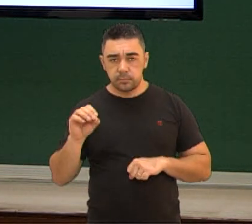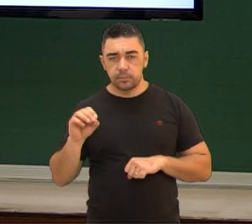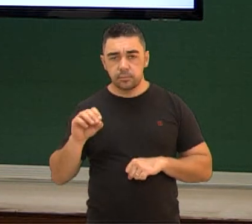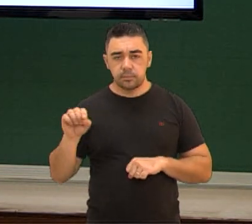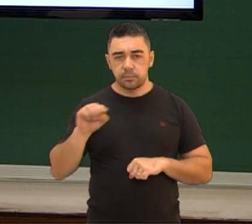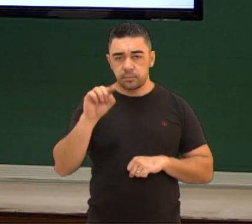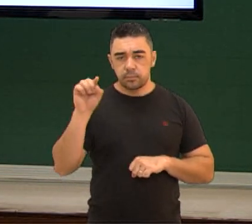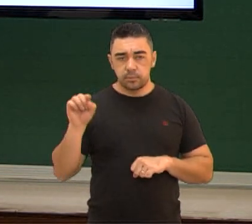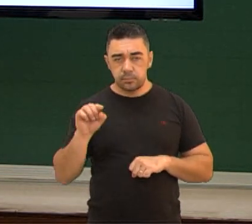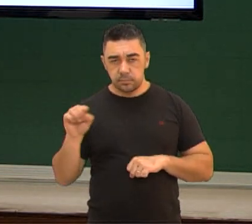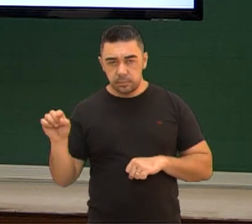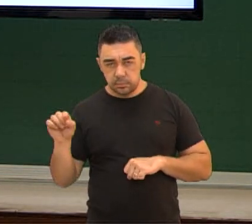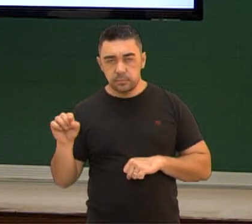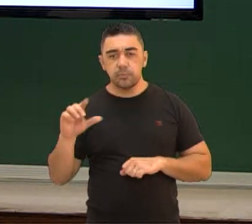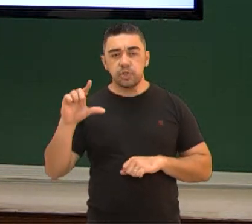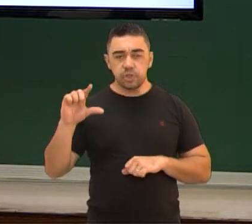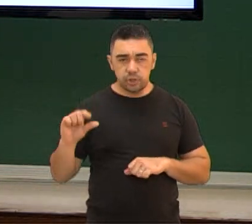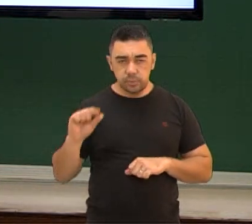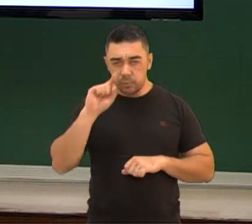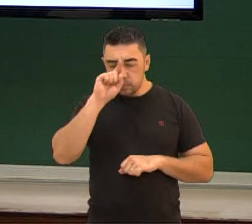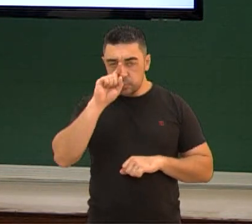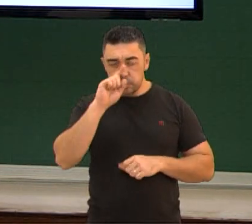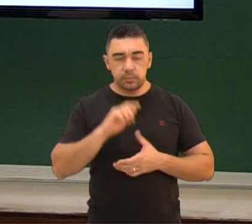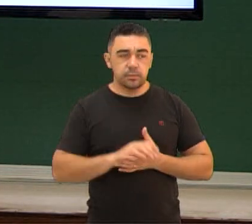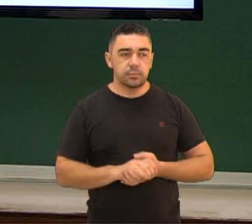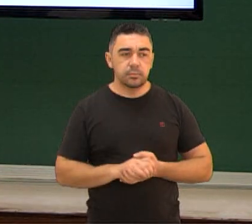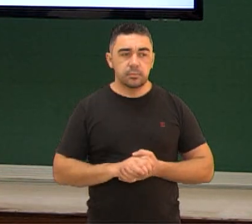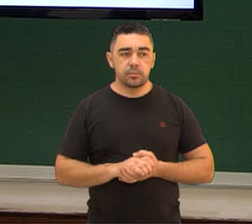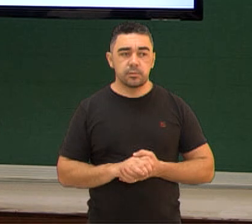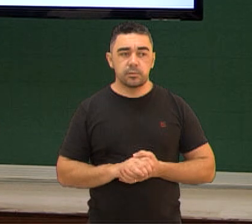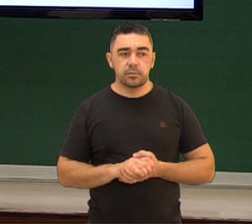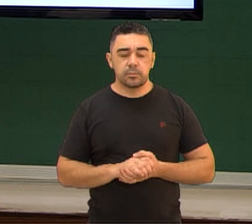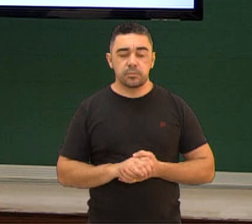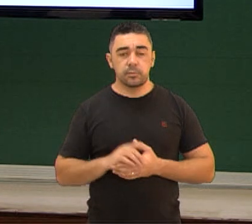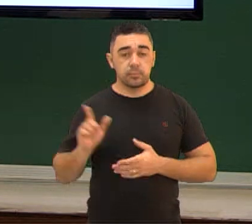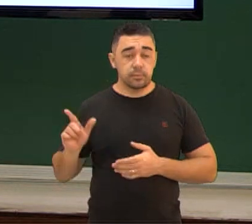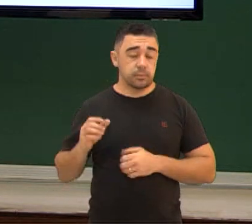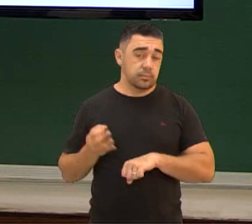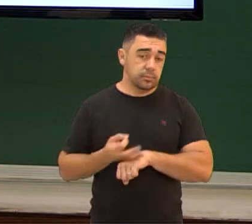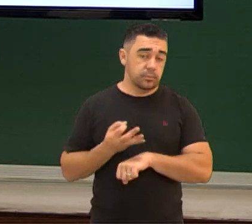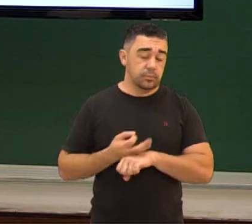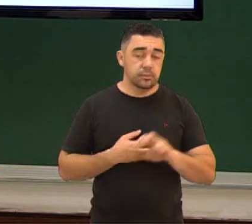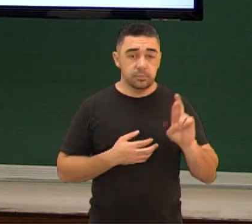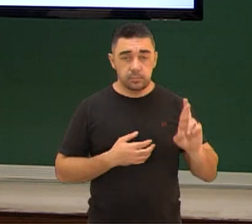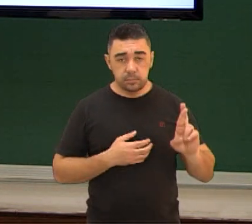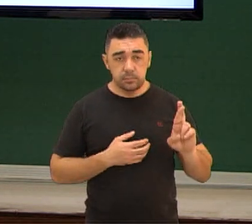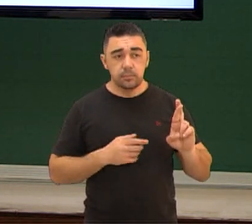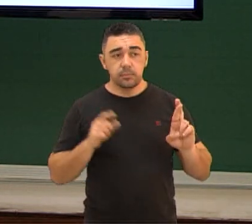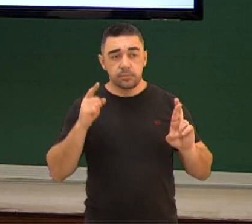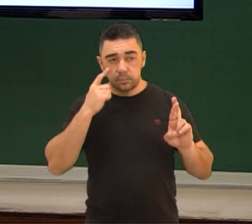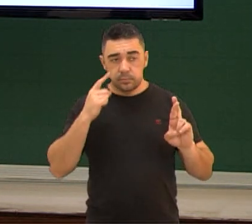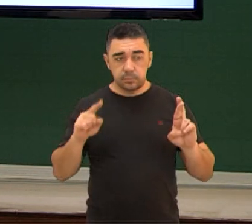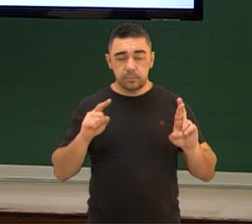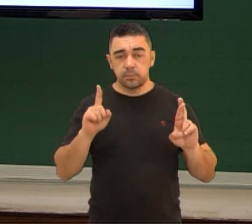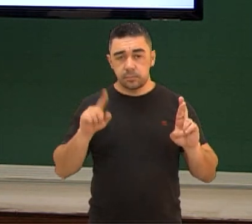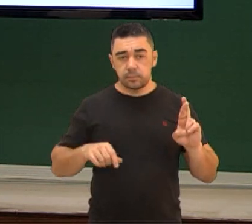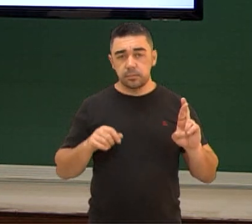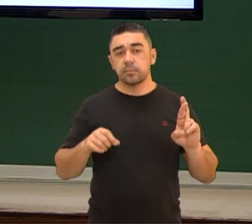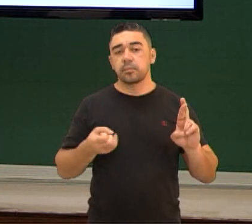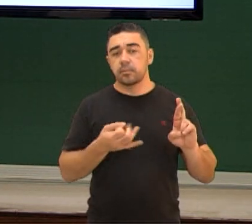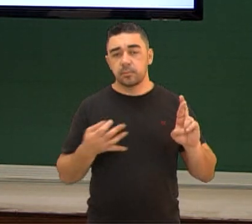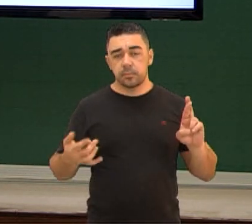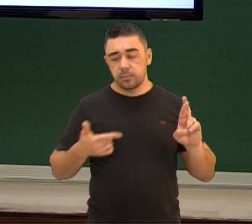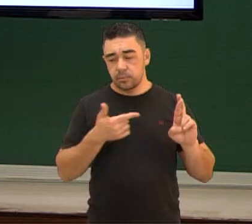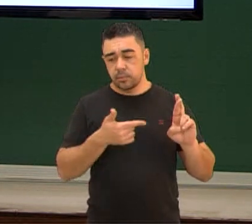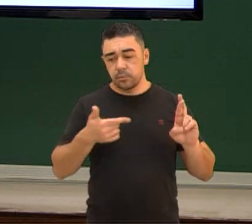a reduzir um pouco o perigo. Ok? Mas vamos lá. Com a resistência, podemos calcular então a corrente que ela vai usar em